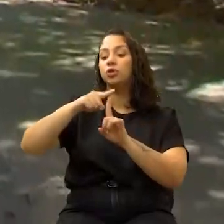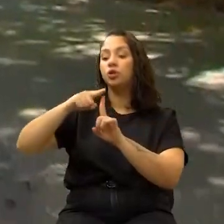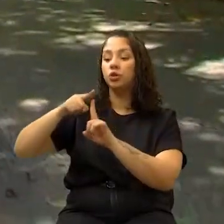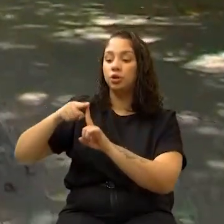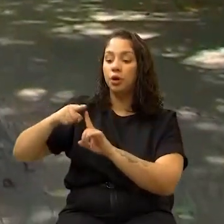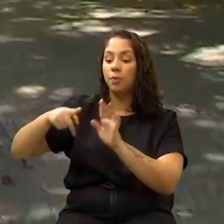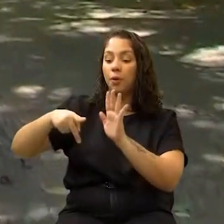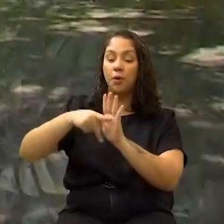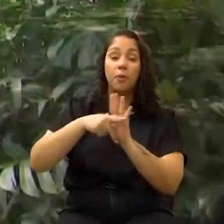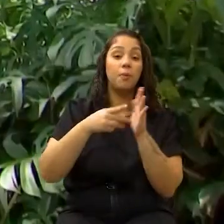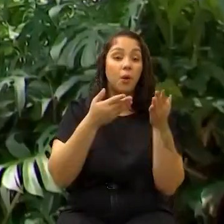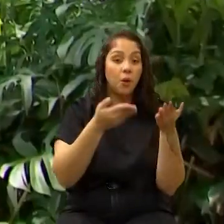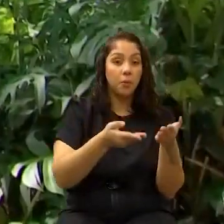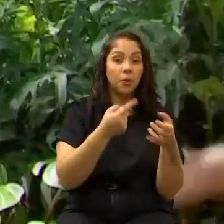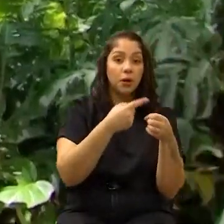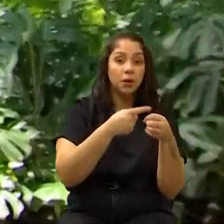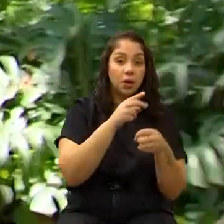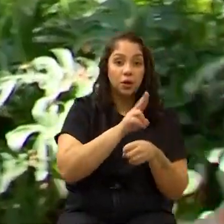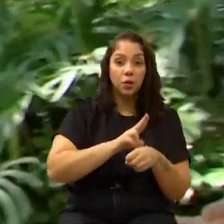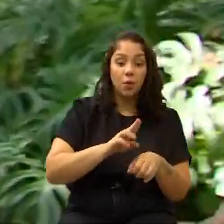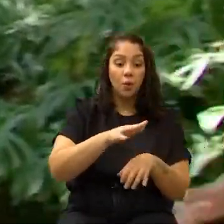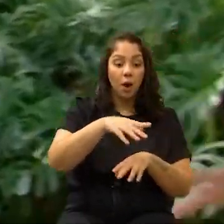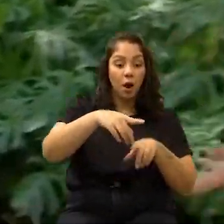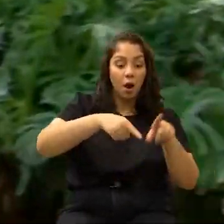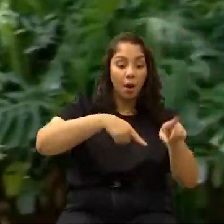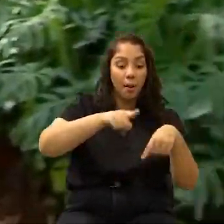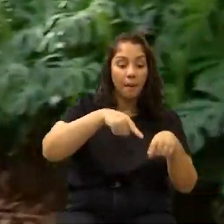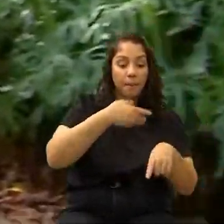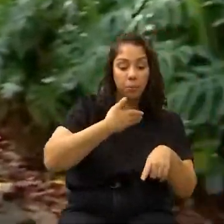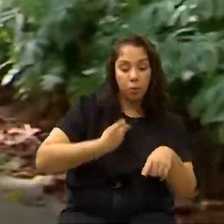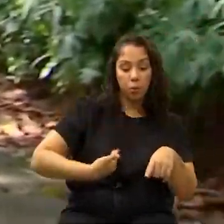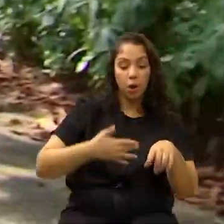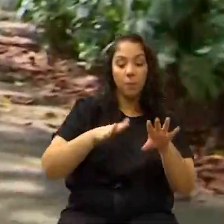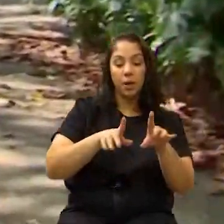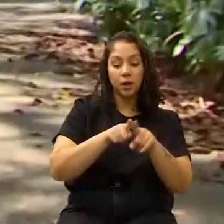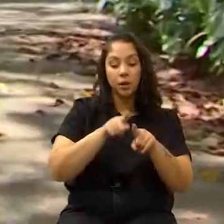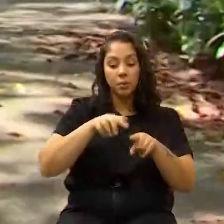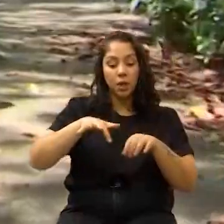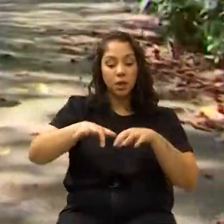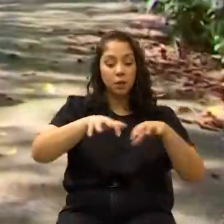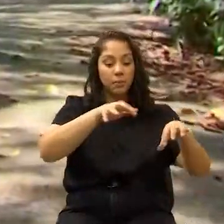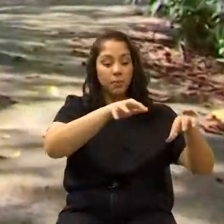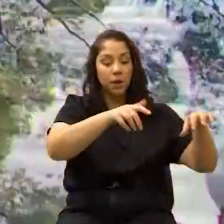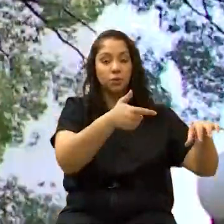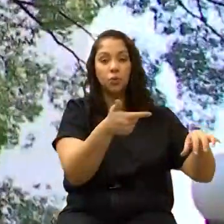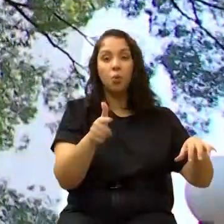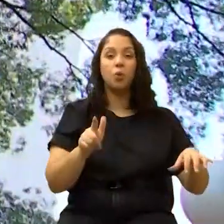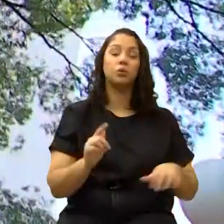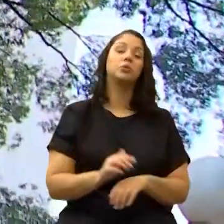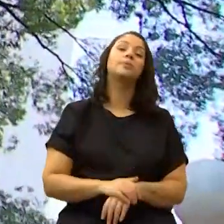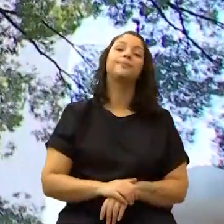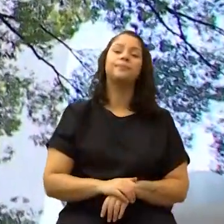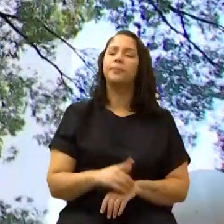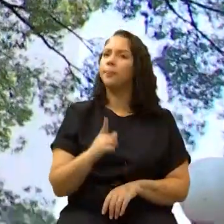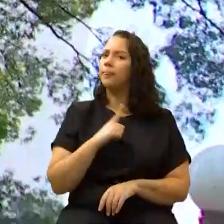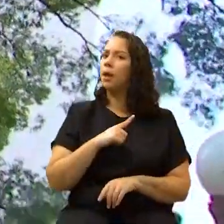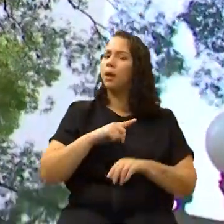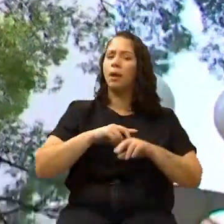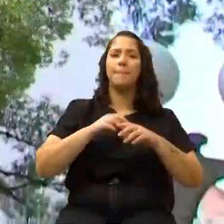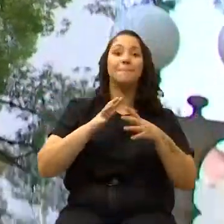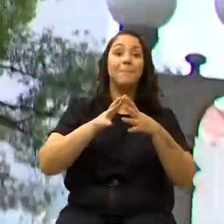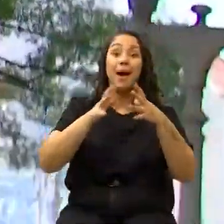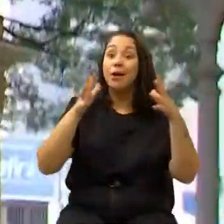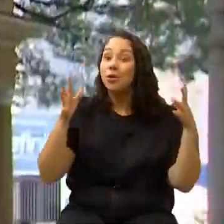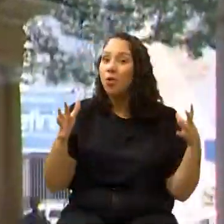de espécies para a arborização da cidade, não só das vias públicas, mas de outros espaços que tem na cidade. Porque aqui nós